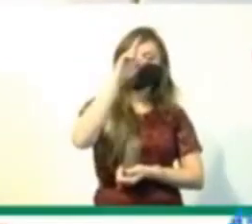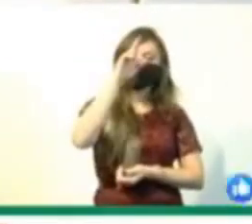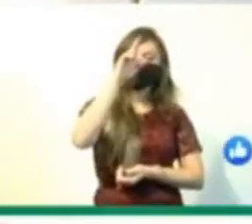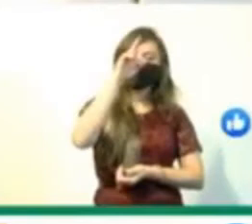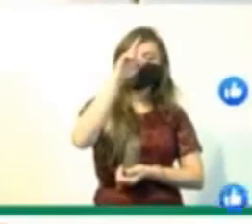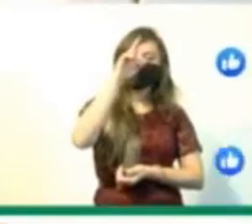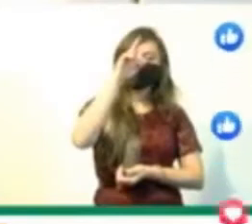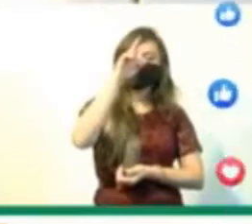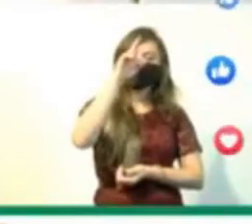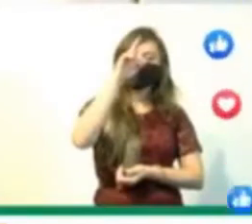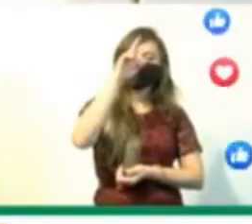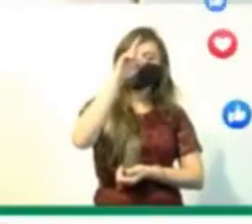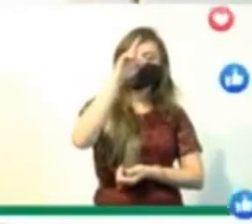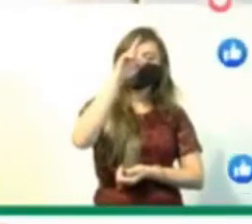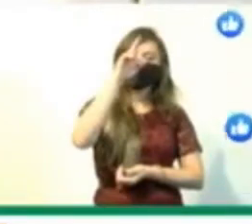Anônimos, que